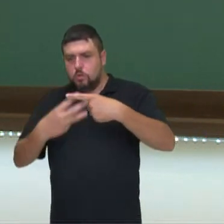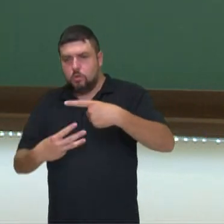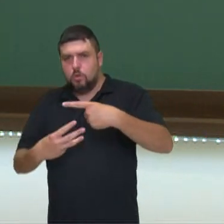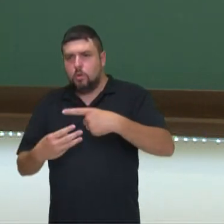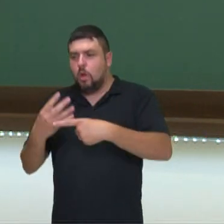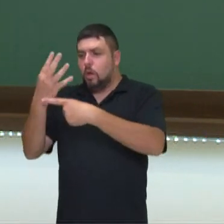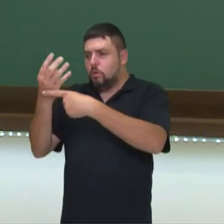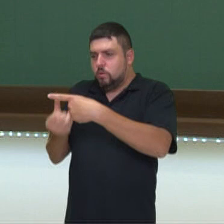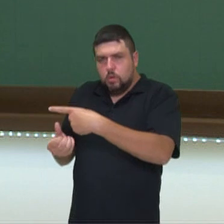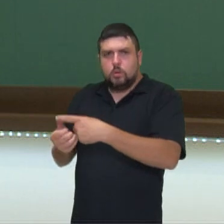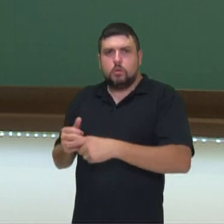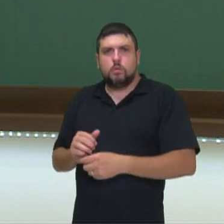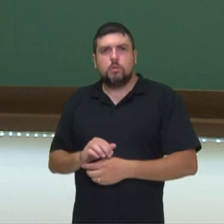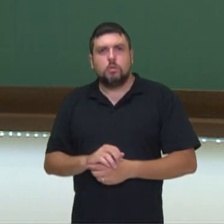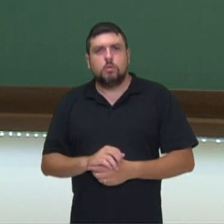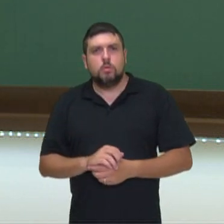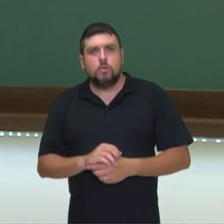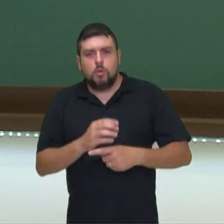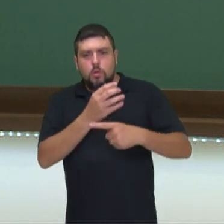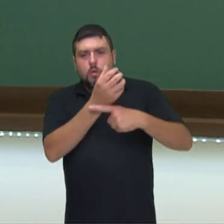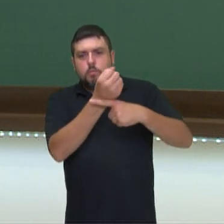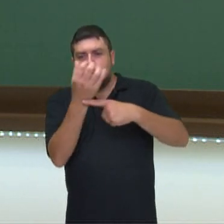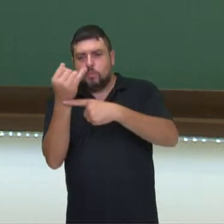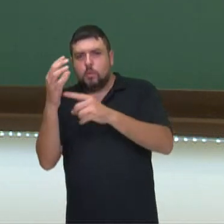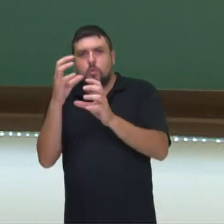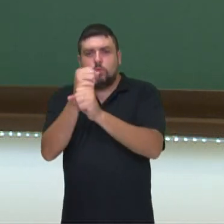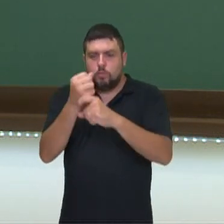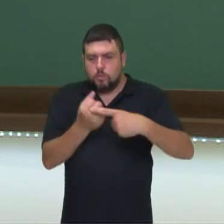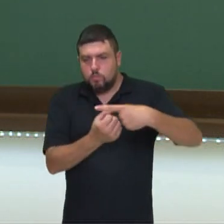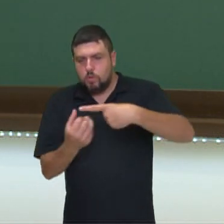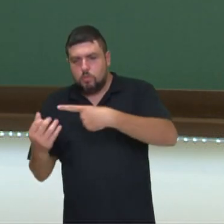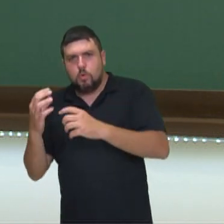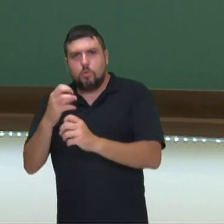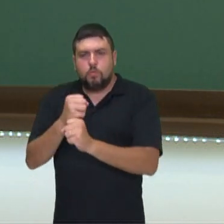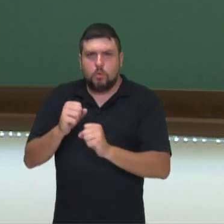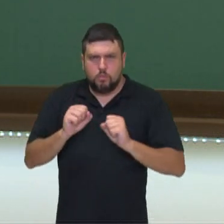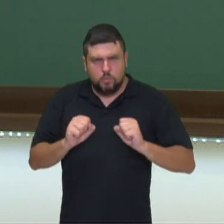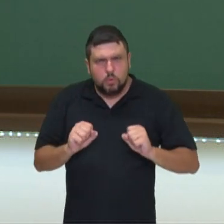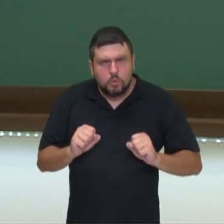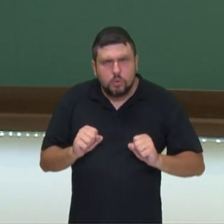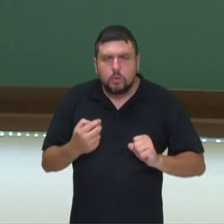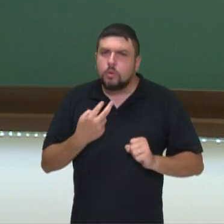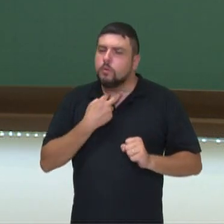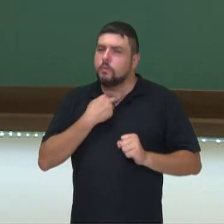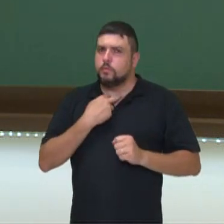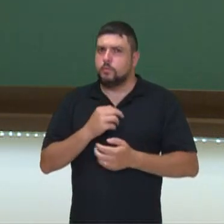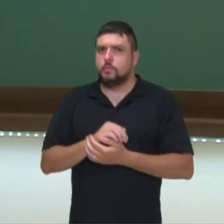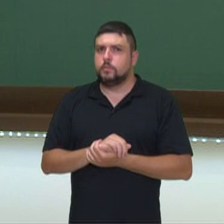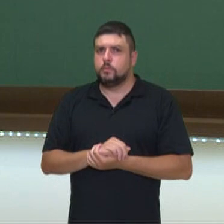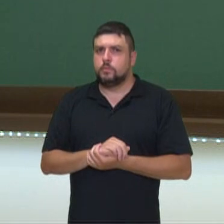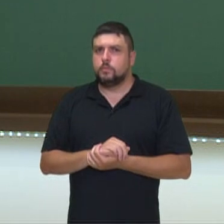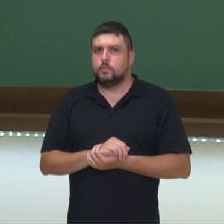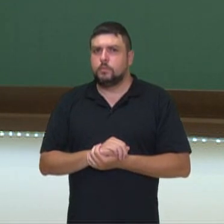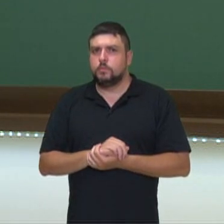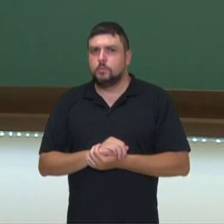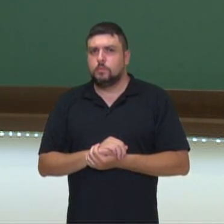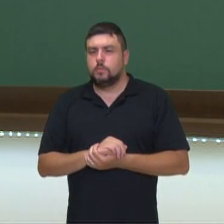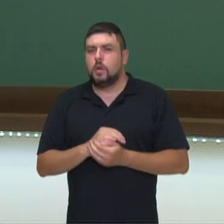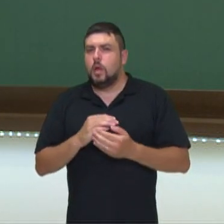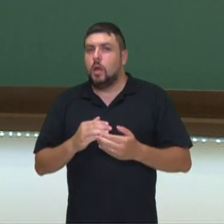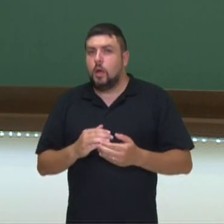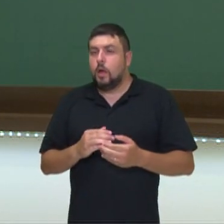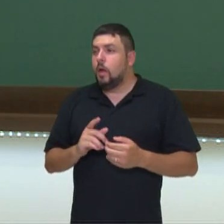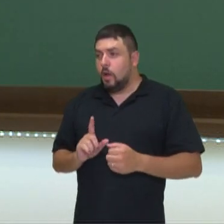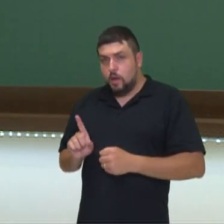que fez esse exercício, ela somou os numeradores e somou os denominadores. Posso fazer isso? Não. Nesse caso, como os denominadores